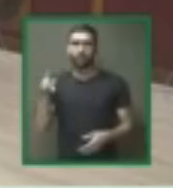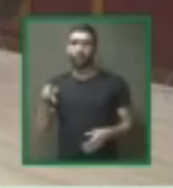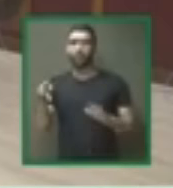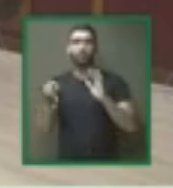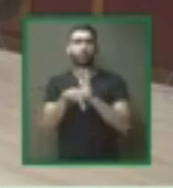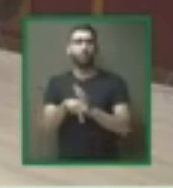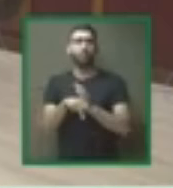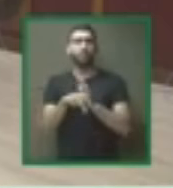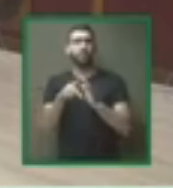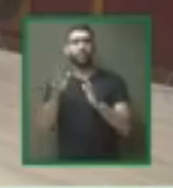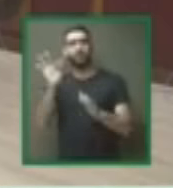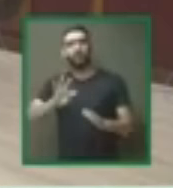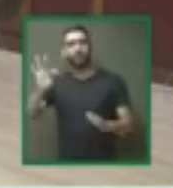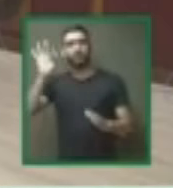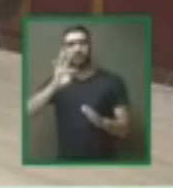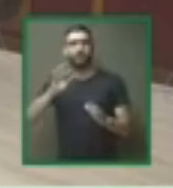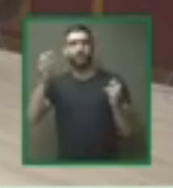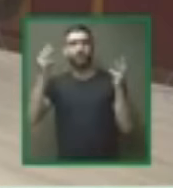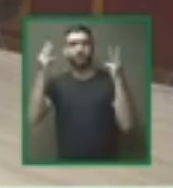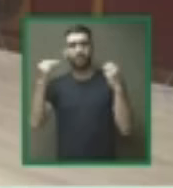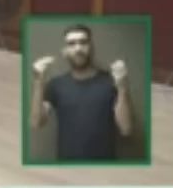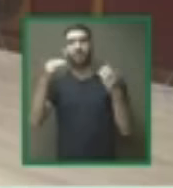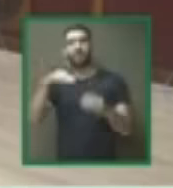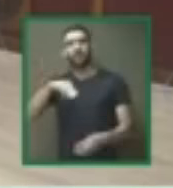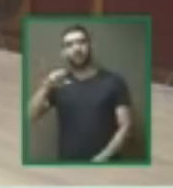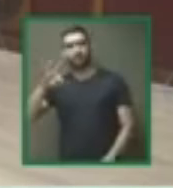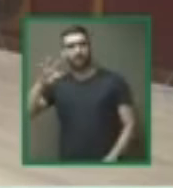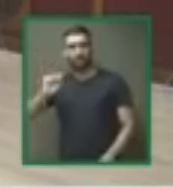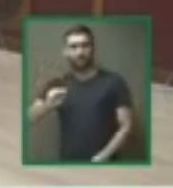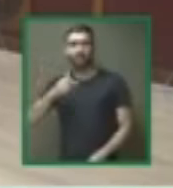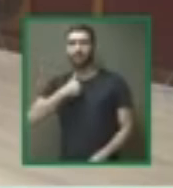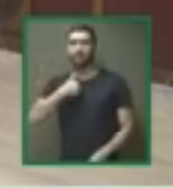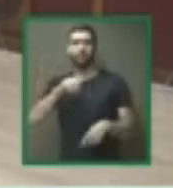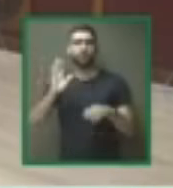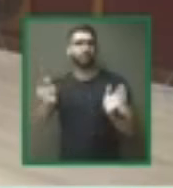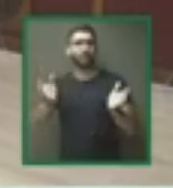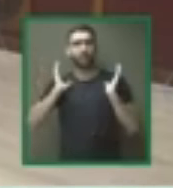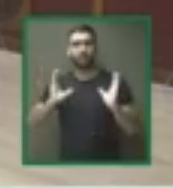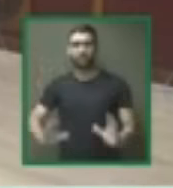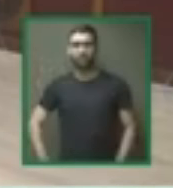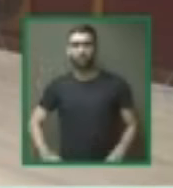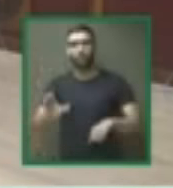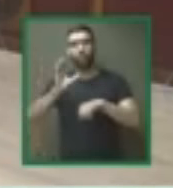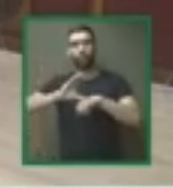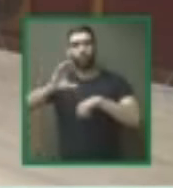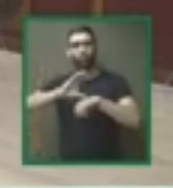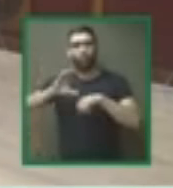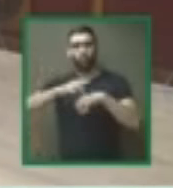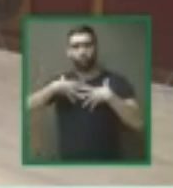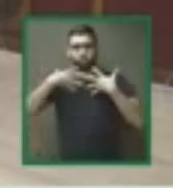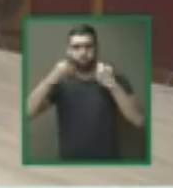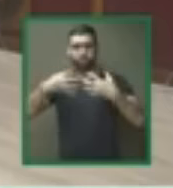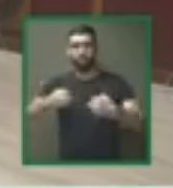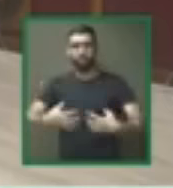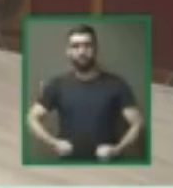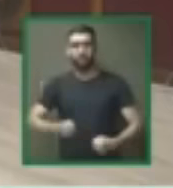Teresa, fui professor universitário na Meta, como a Vanessa disse, eu fui coordenador do curso. O curso de radiologia no estado, quando começou